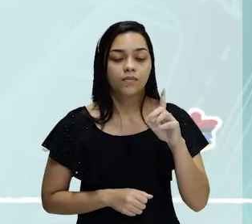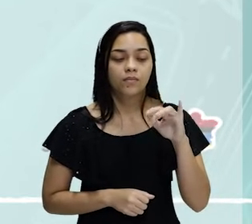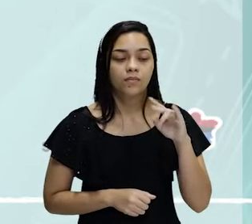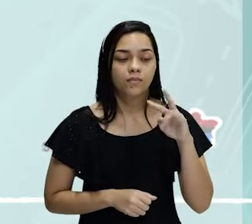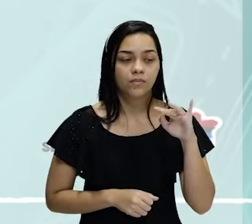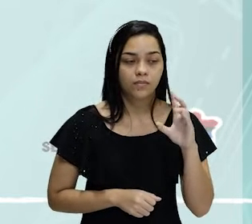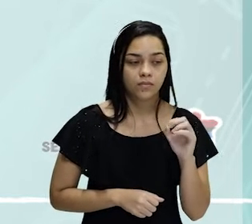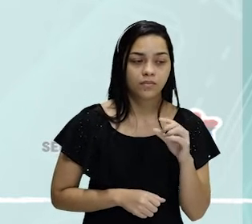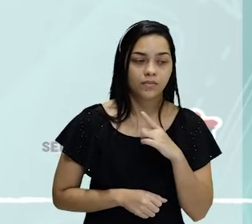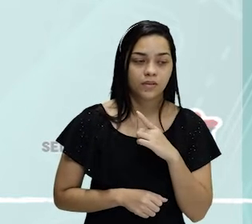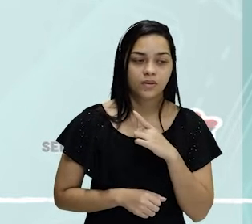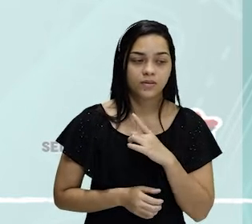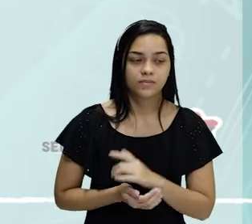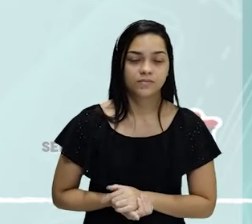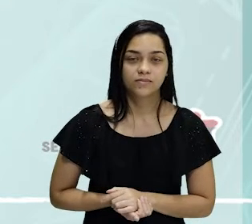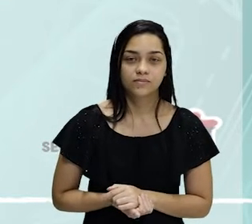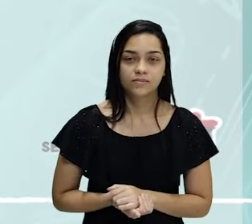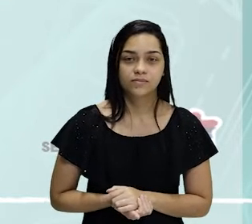é um predicativo.